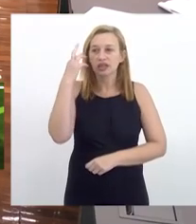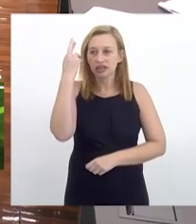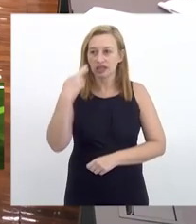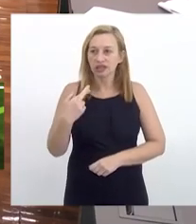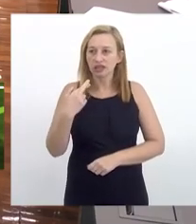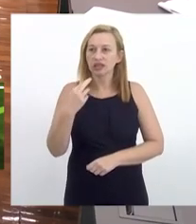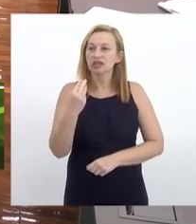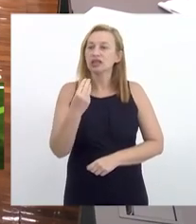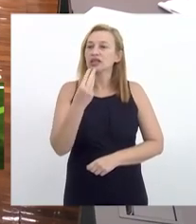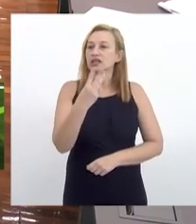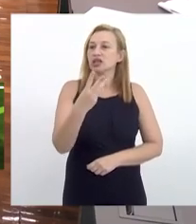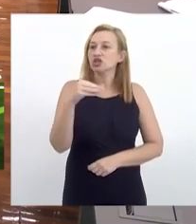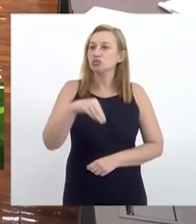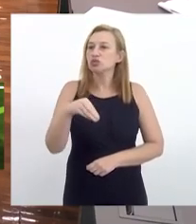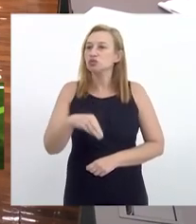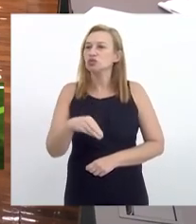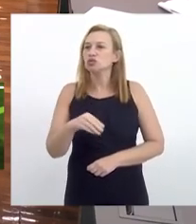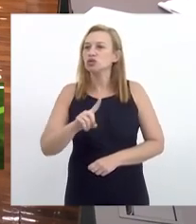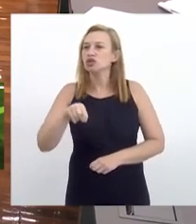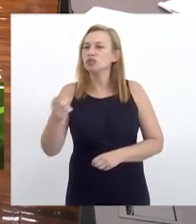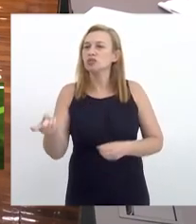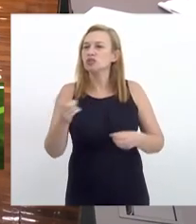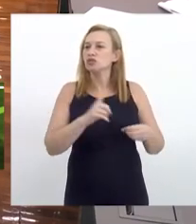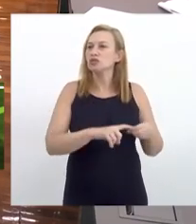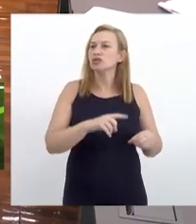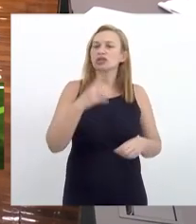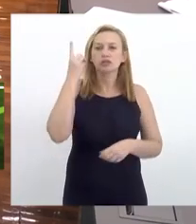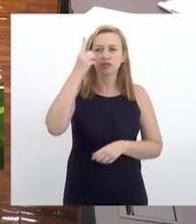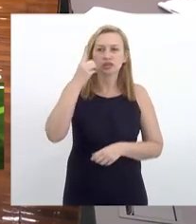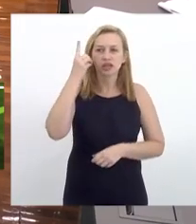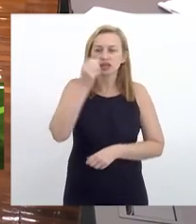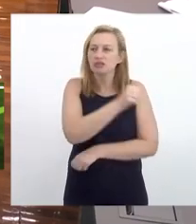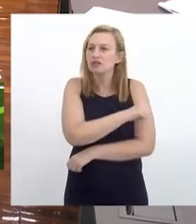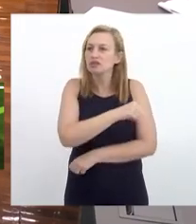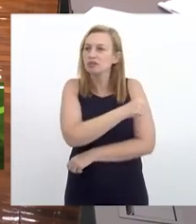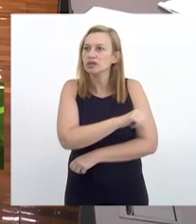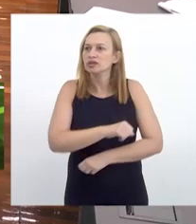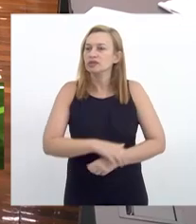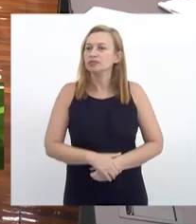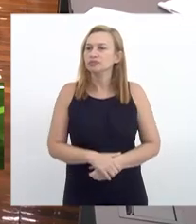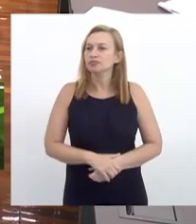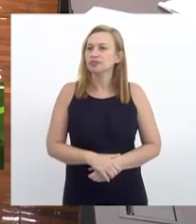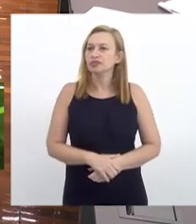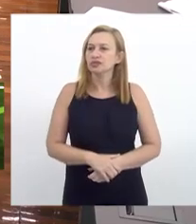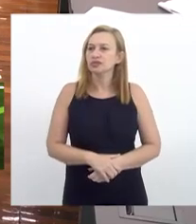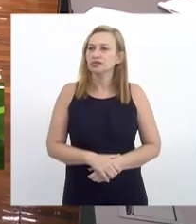Vamos pular Renata Ela volta Deputada enfermeira Ah, perdão